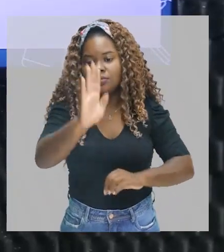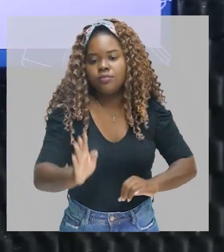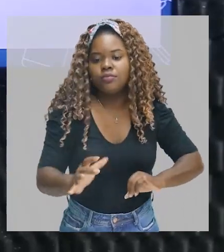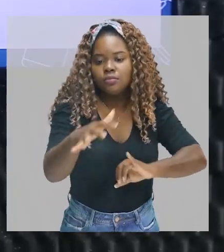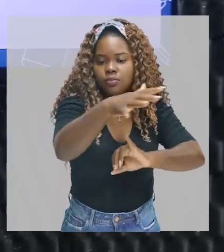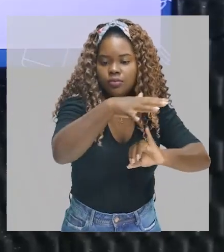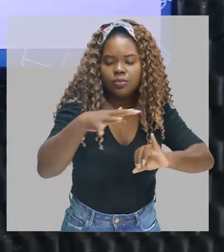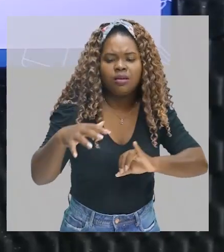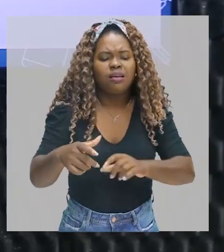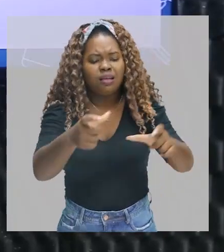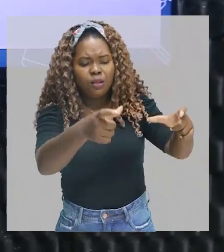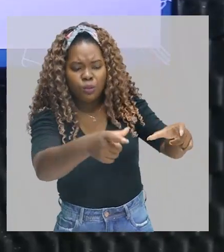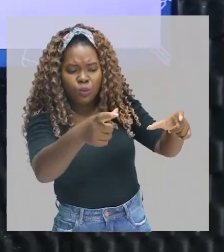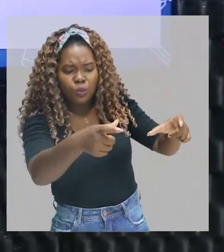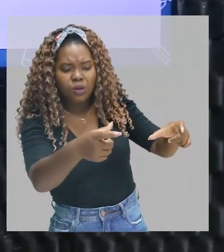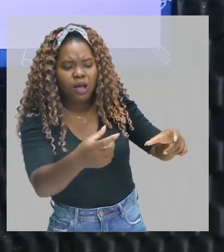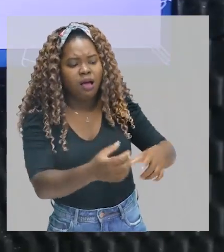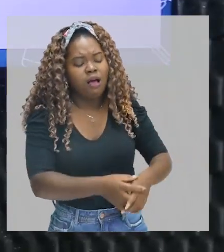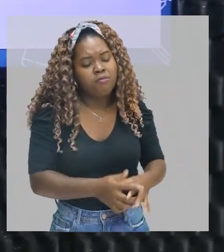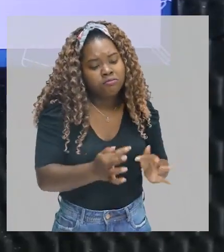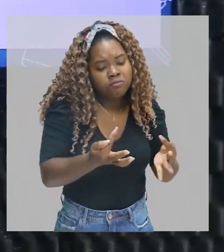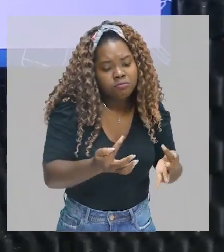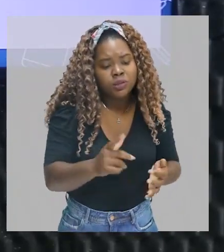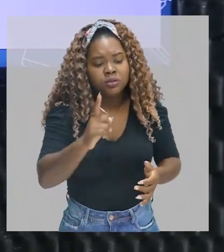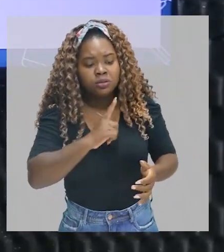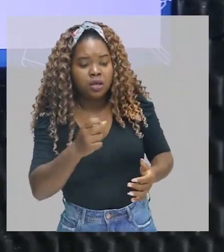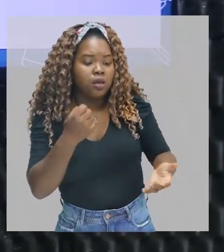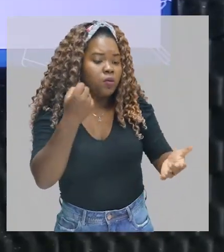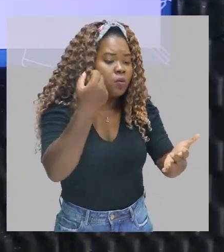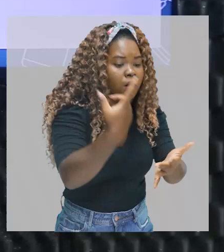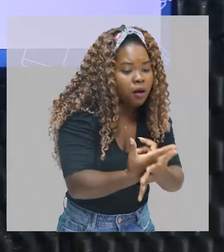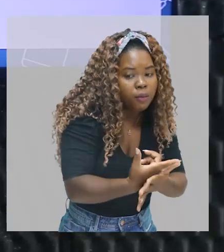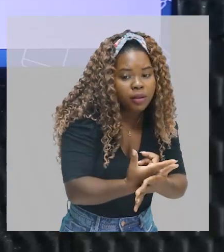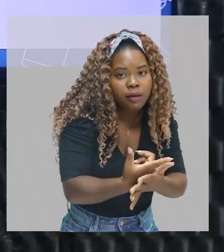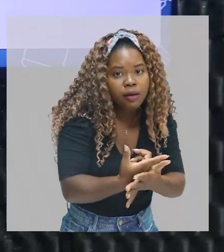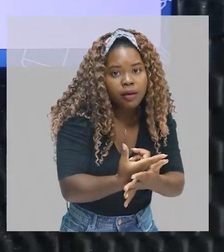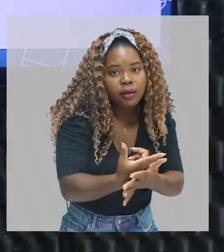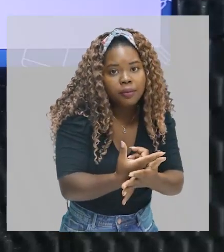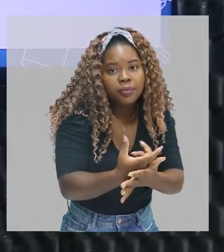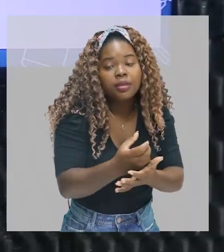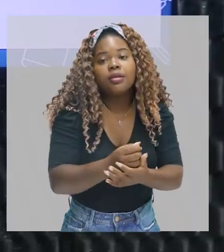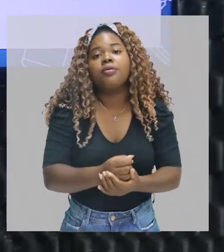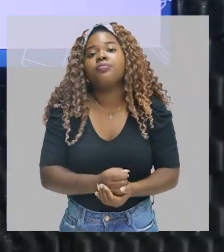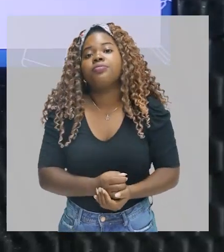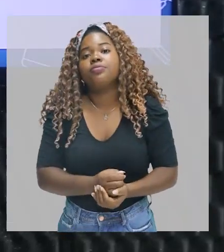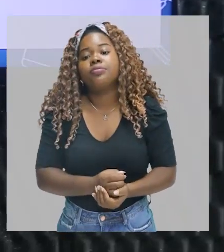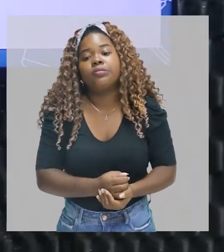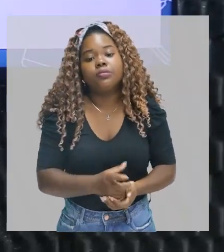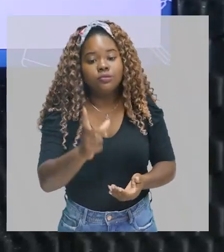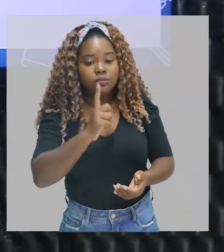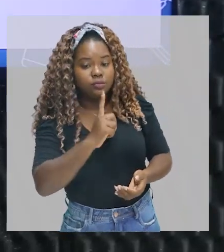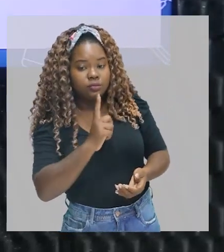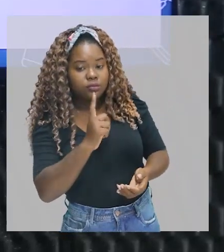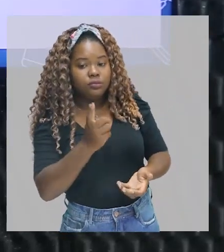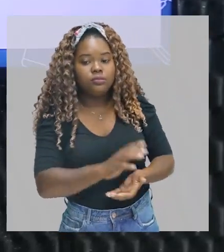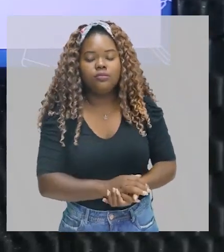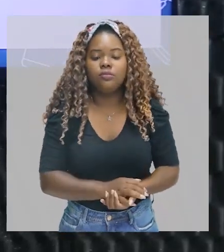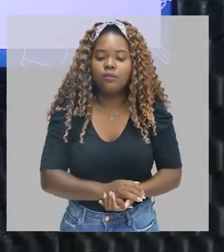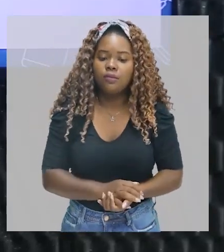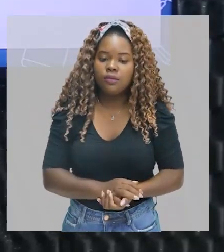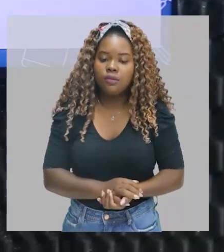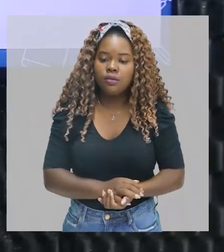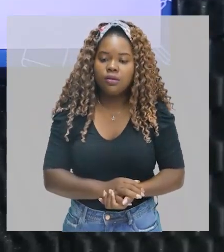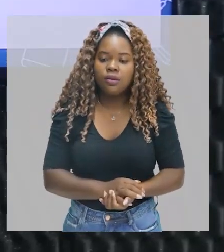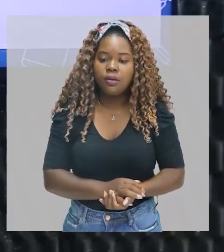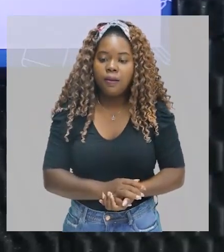aquele refúgio, onde eu comprei. Claro que eles não compraram, mas eu adquiri e nem ando por lá.